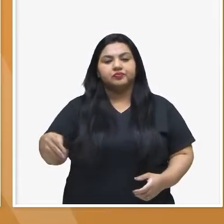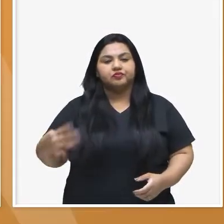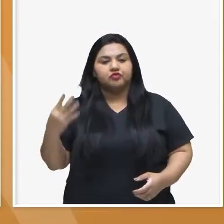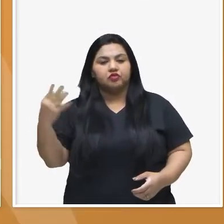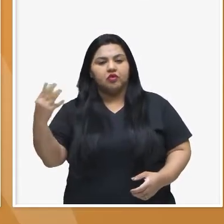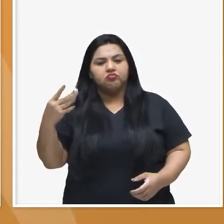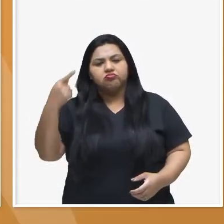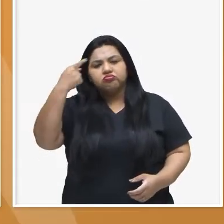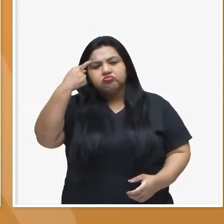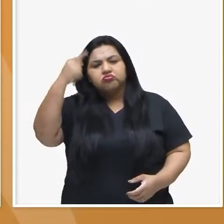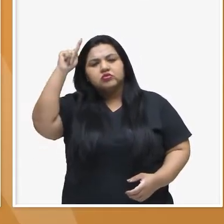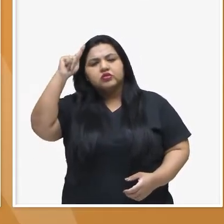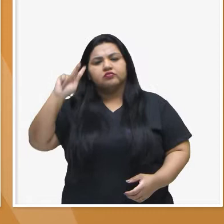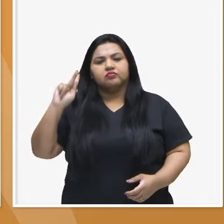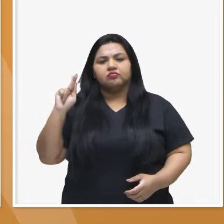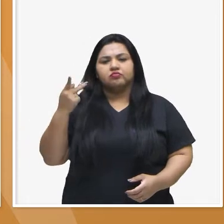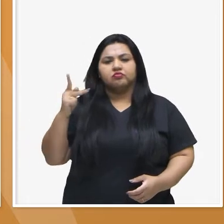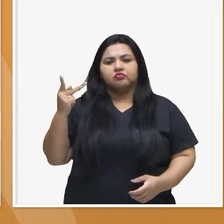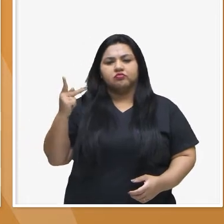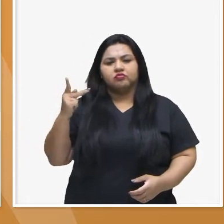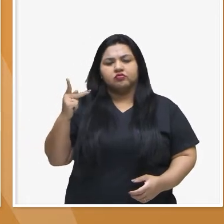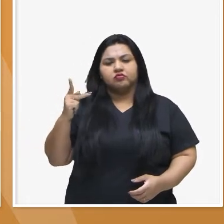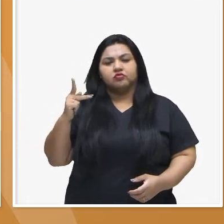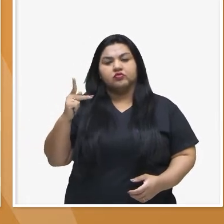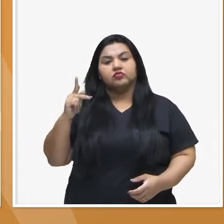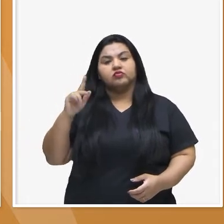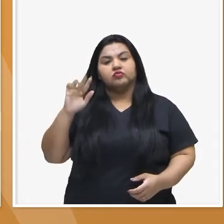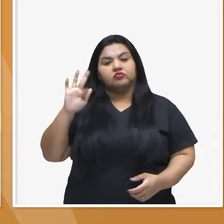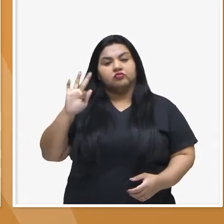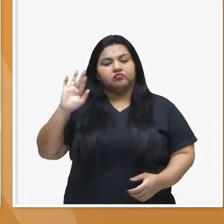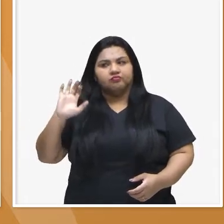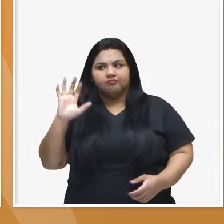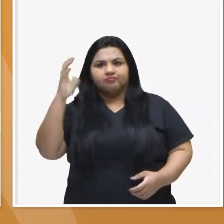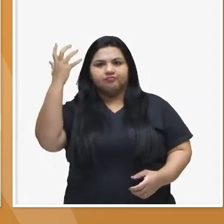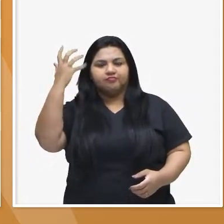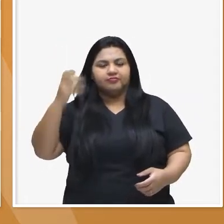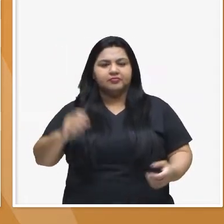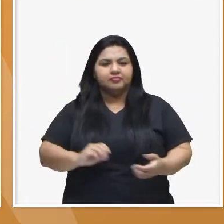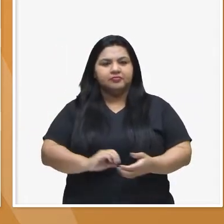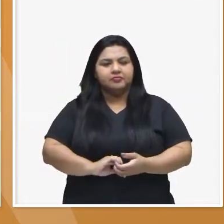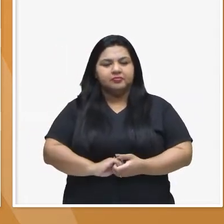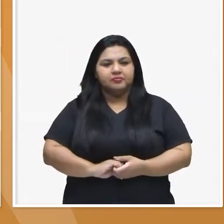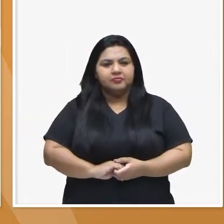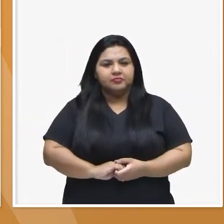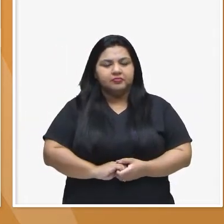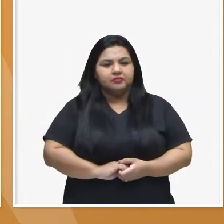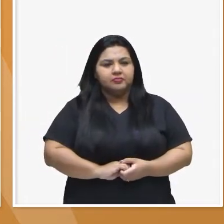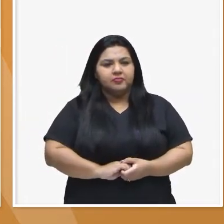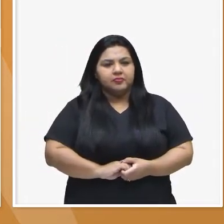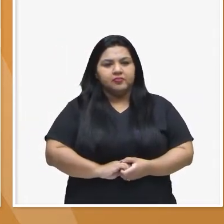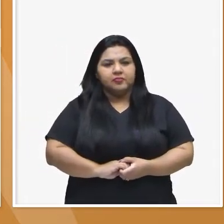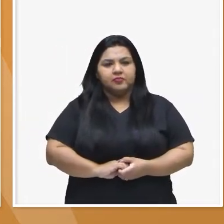Unidade 4, o idealismo hegeliano e a fenomenologia.